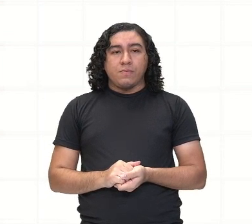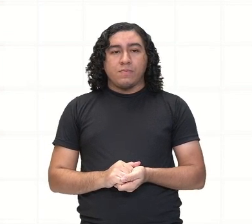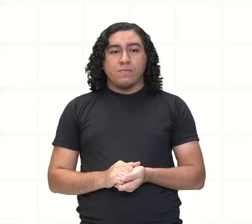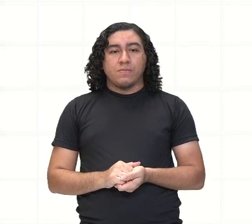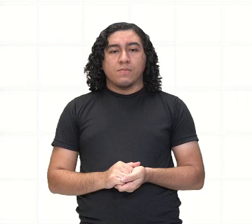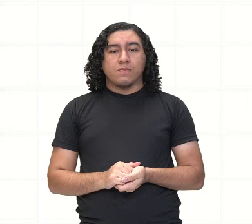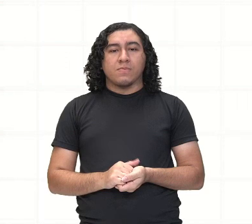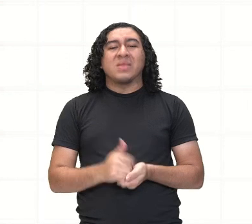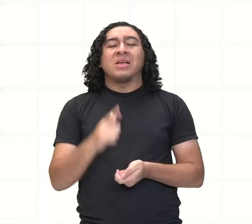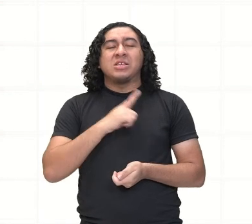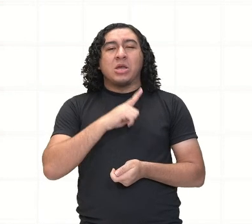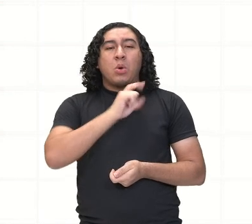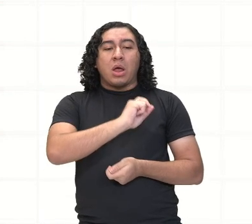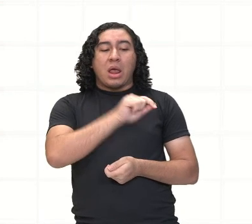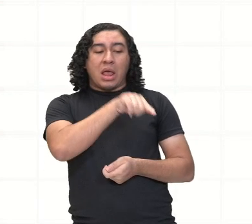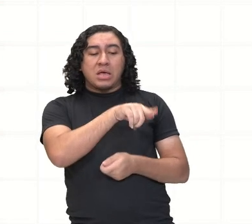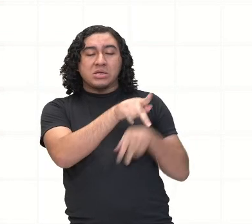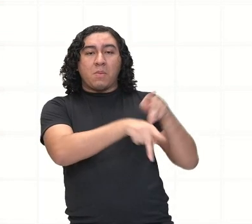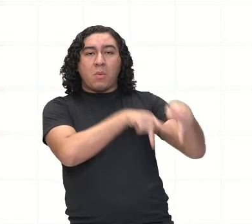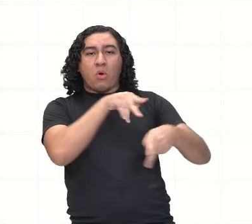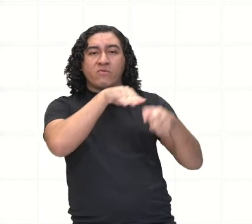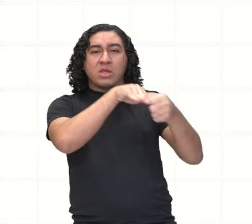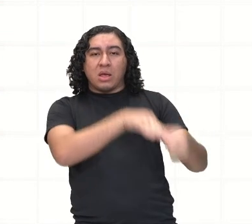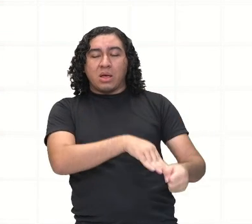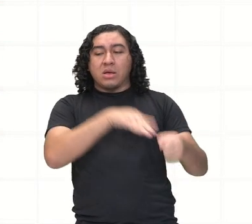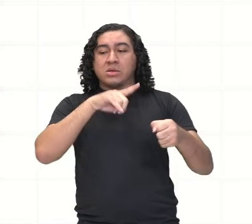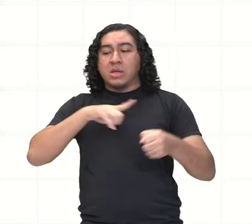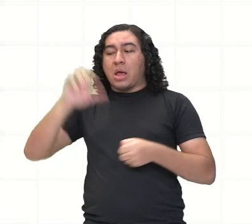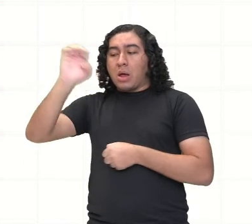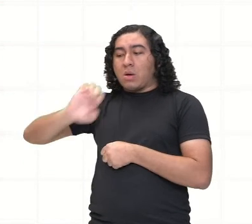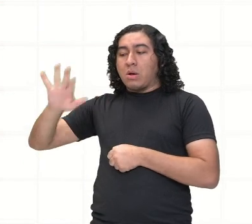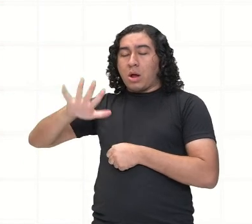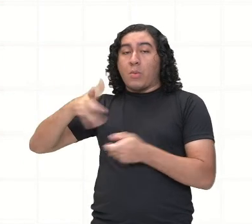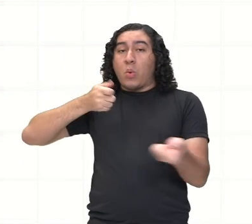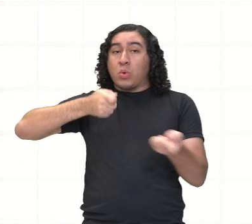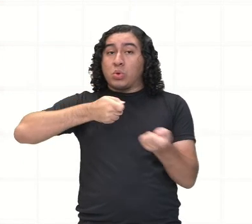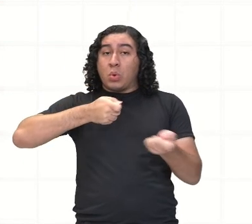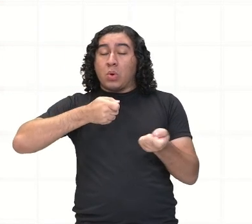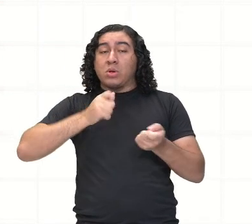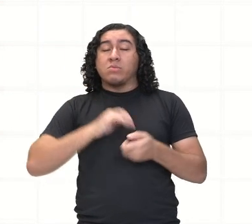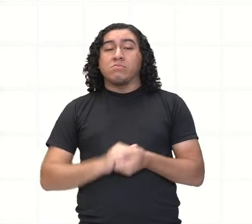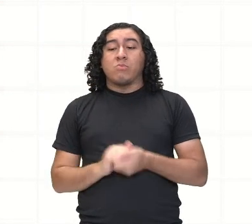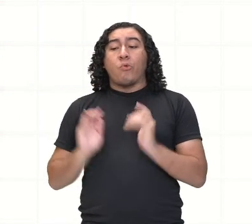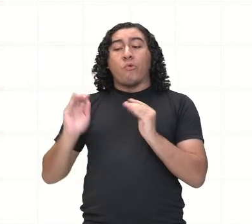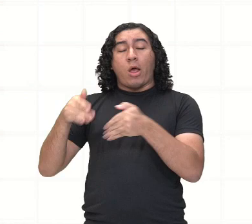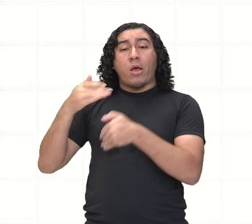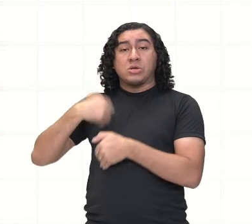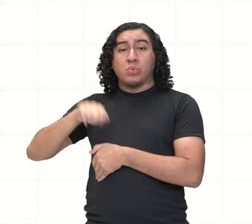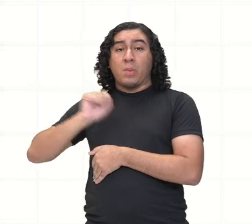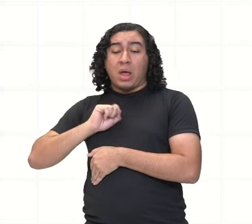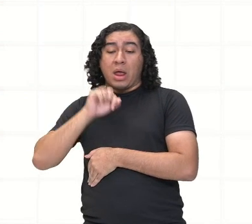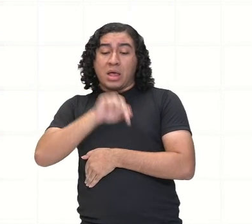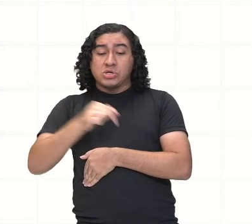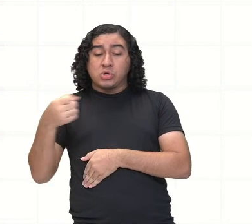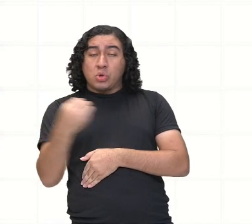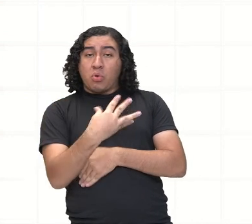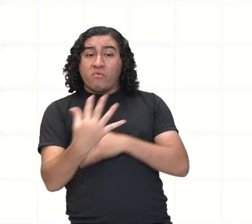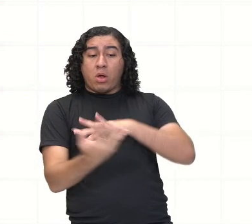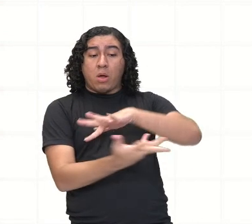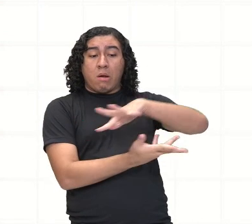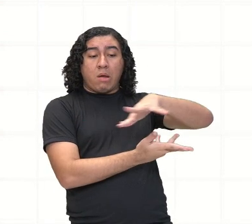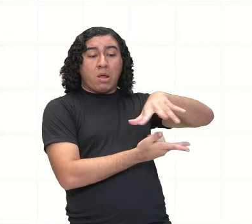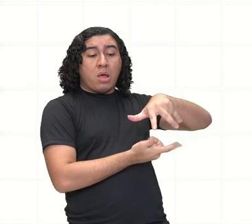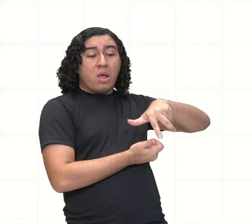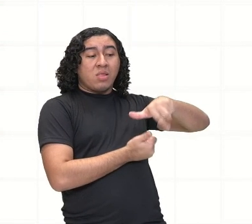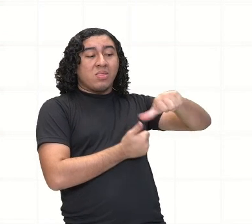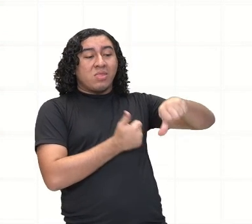à força, ao domínio das nações europeias, especialmente da Espanha, esse novo mundo ele transformou-se em